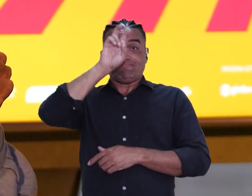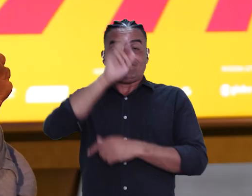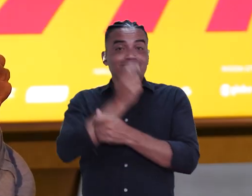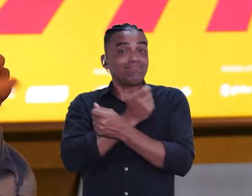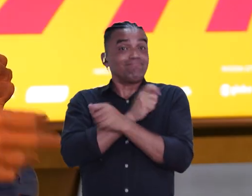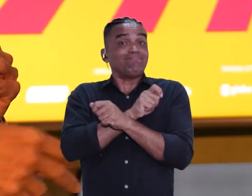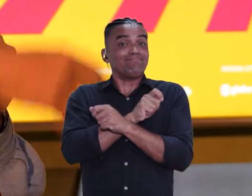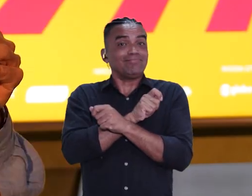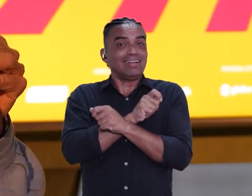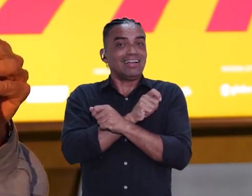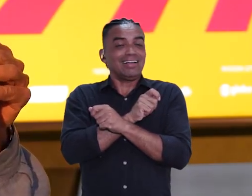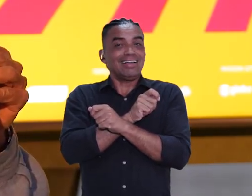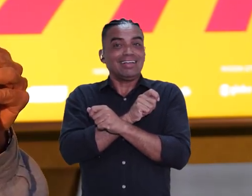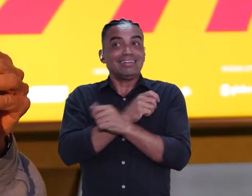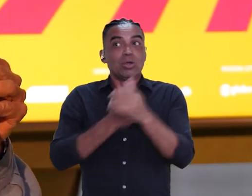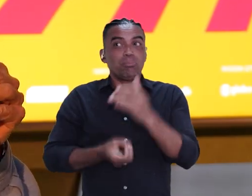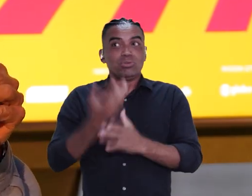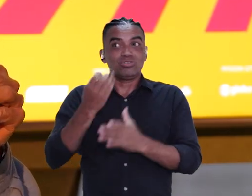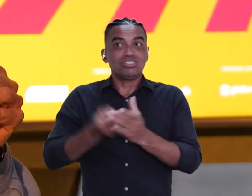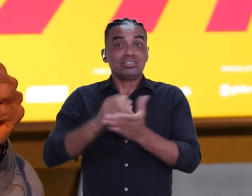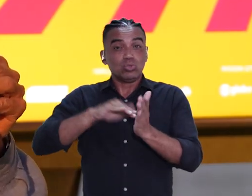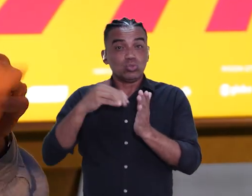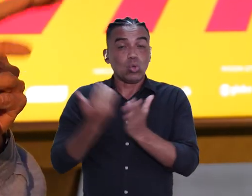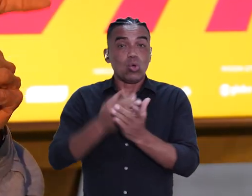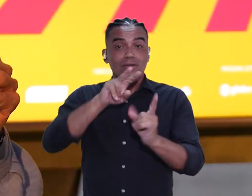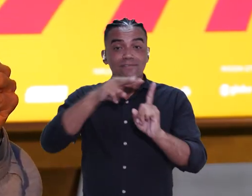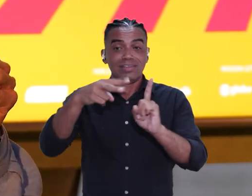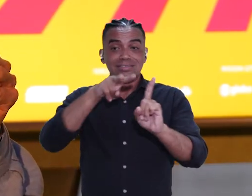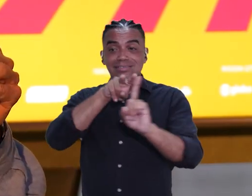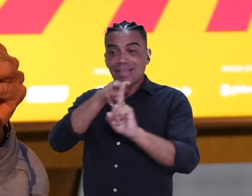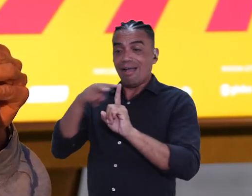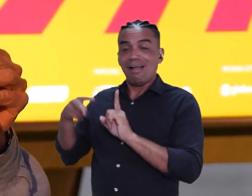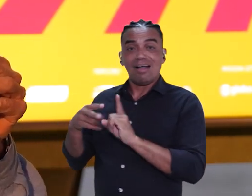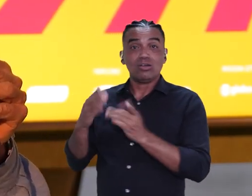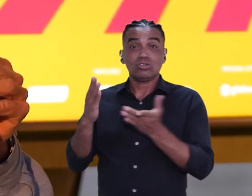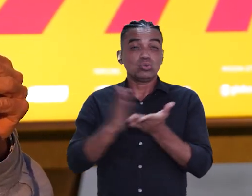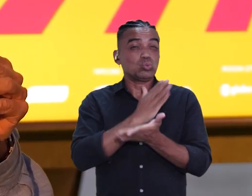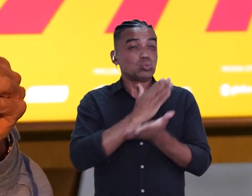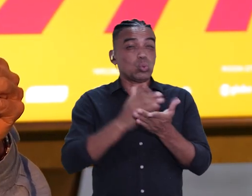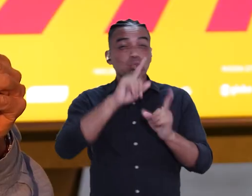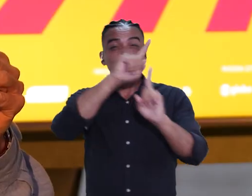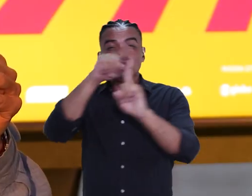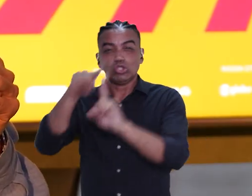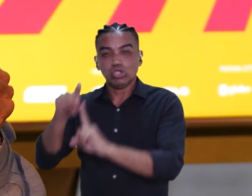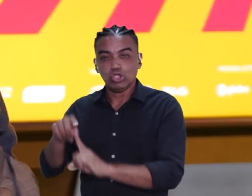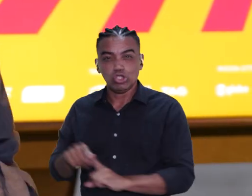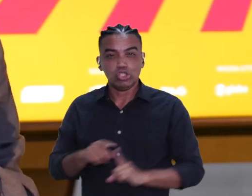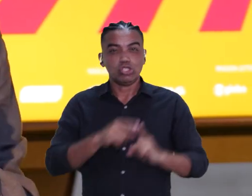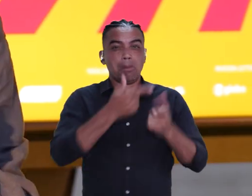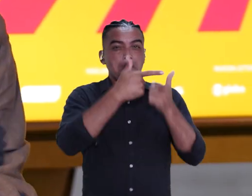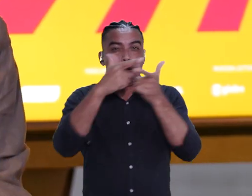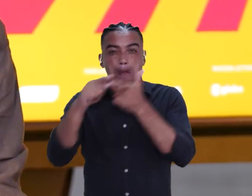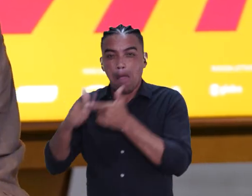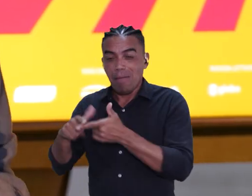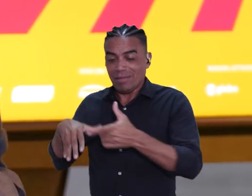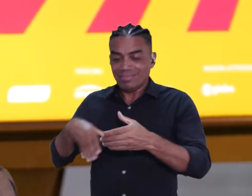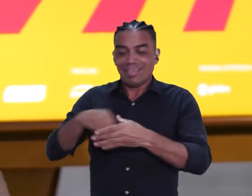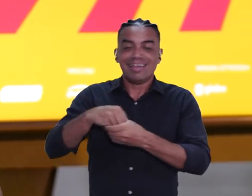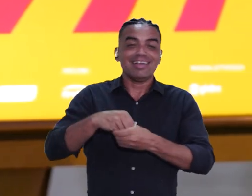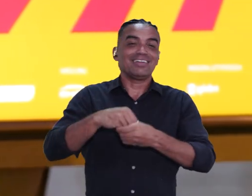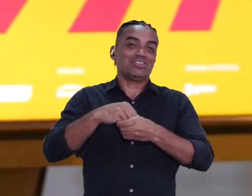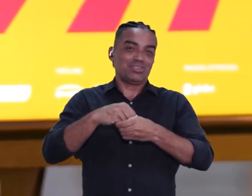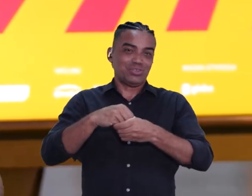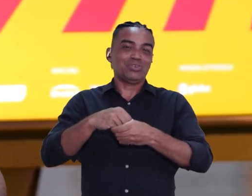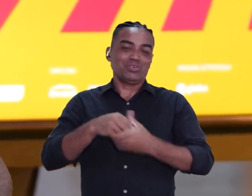resultado, que é produzir todas aquelas visões. Todo tipo de querela, se deu em torno do poema. E,